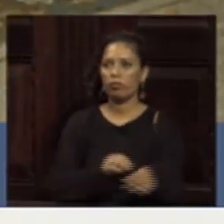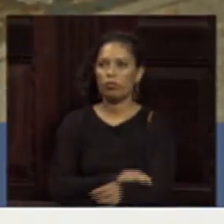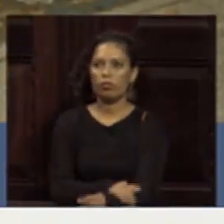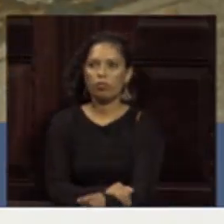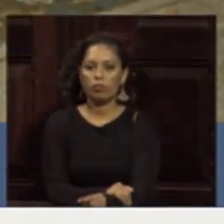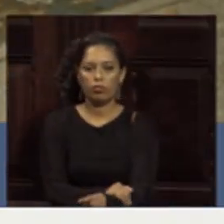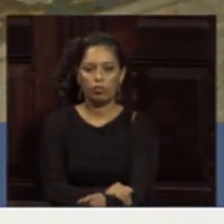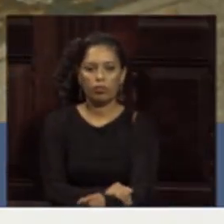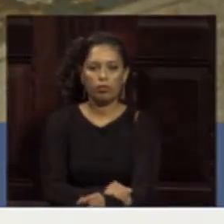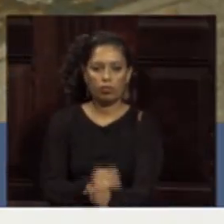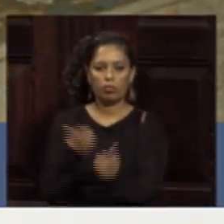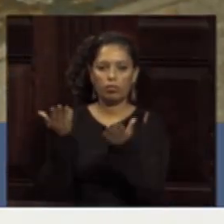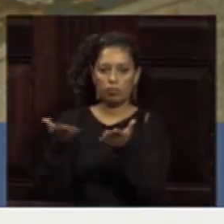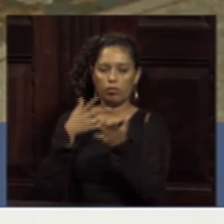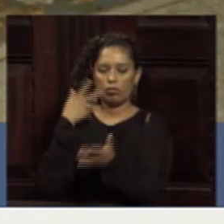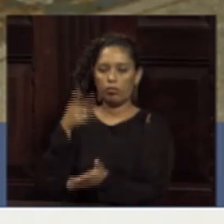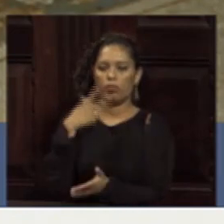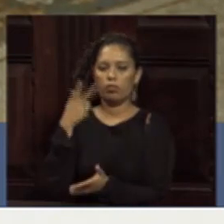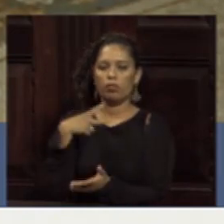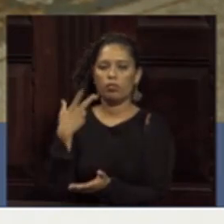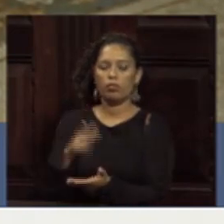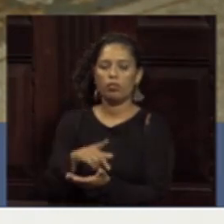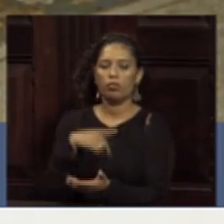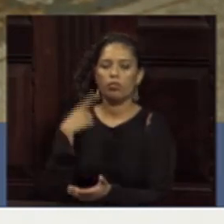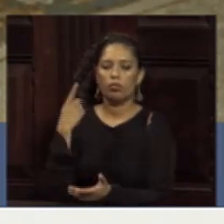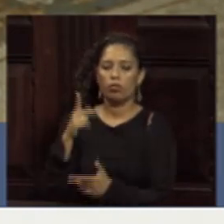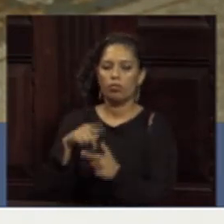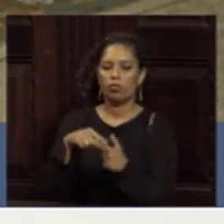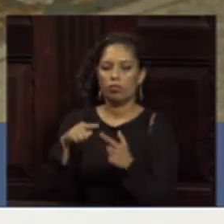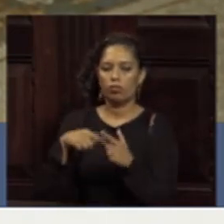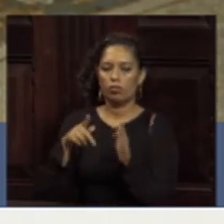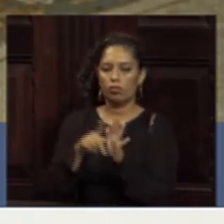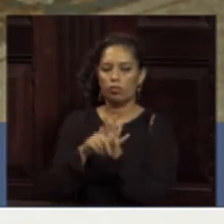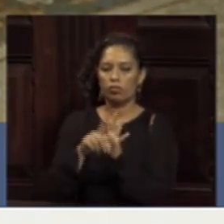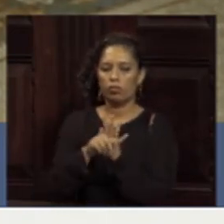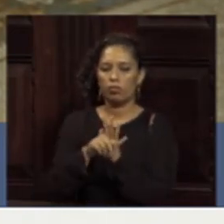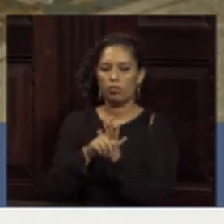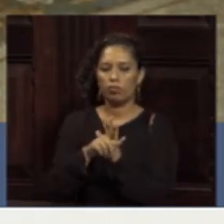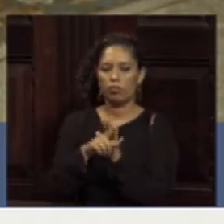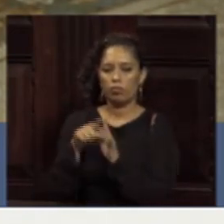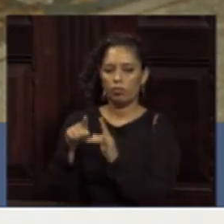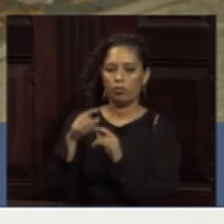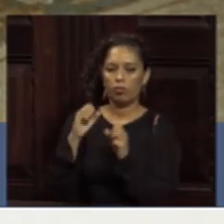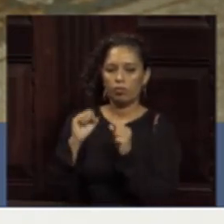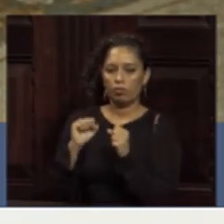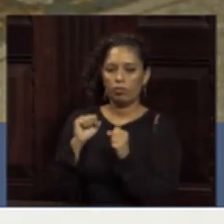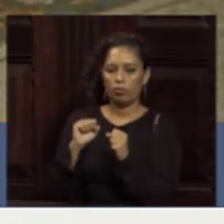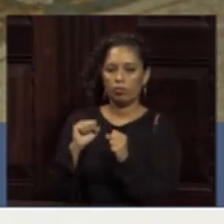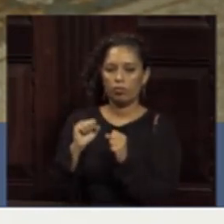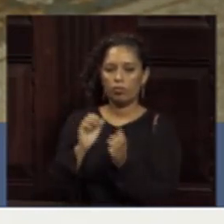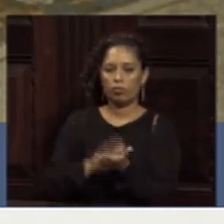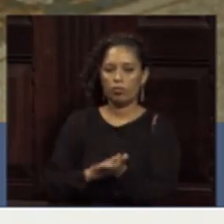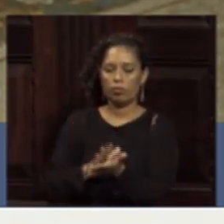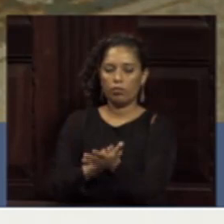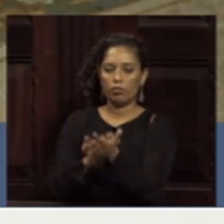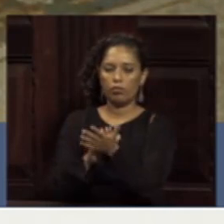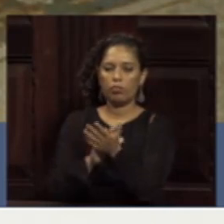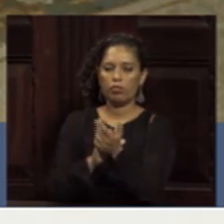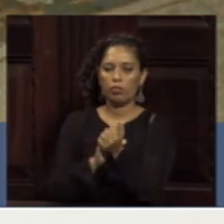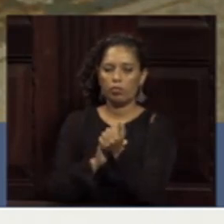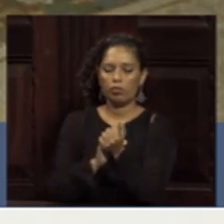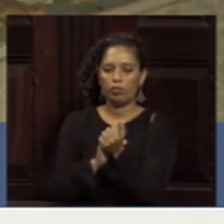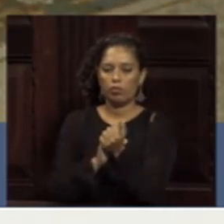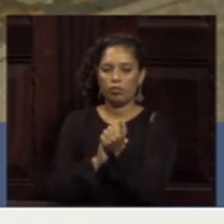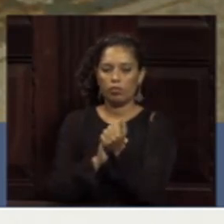dois requerimentos de inclusão em pauta. Gostaria que Sua Excelência pudesse submeter ao plenário